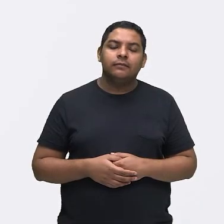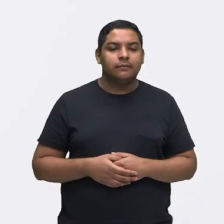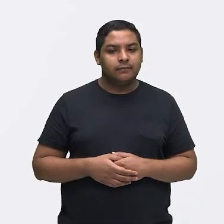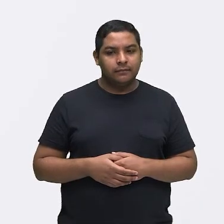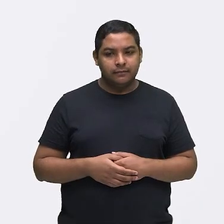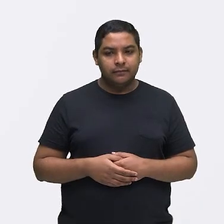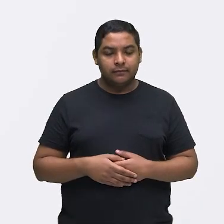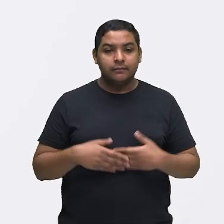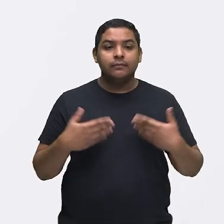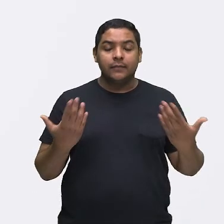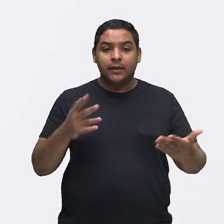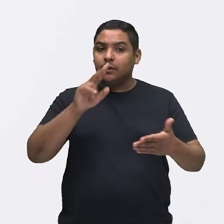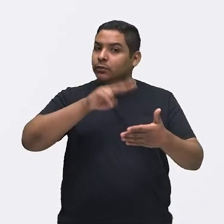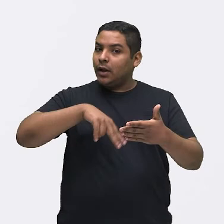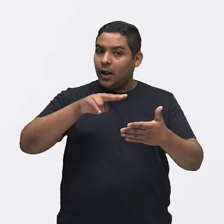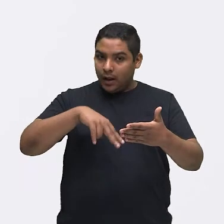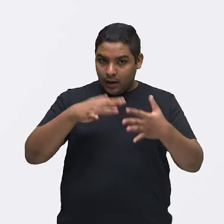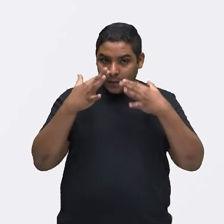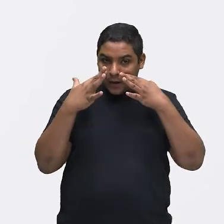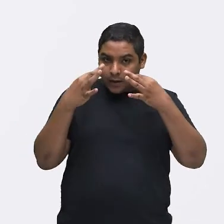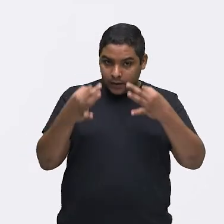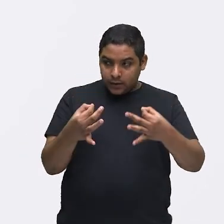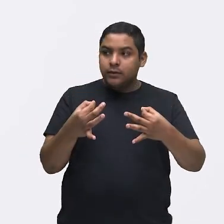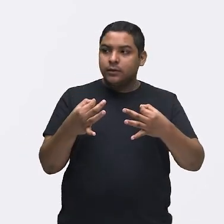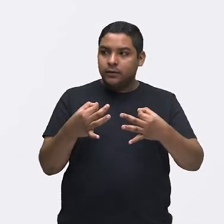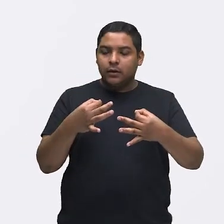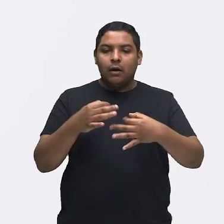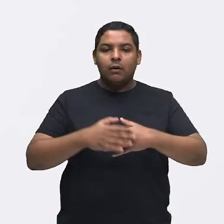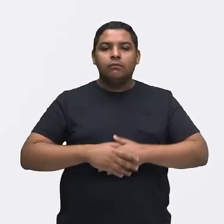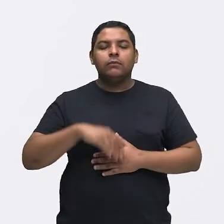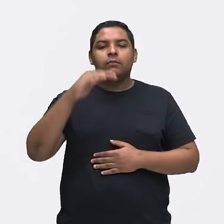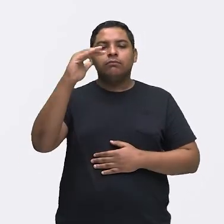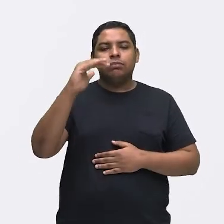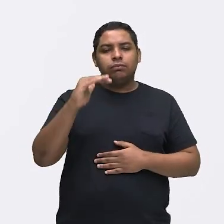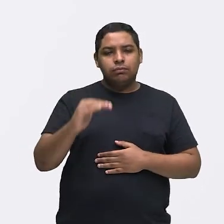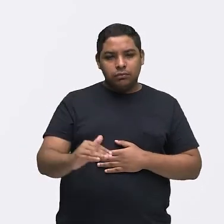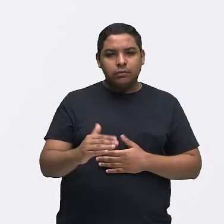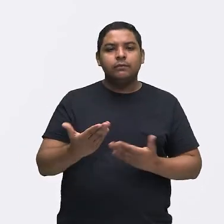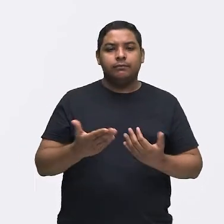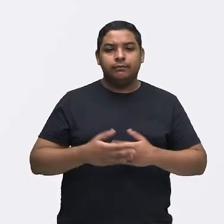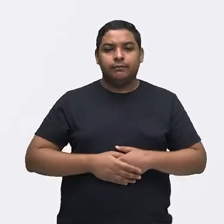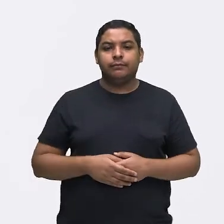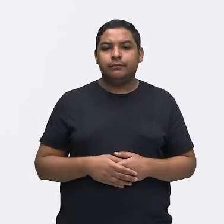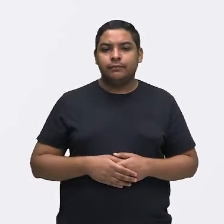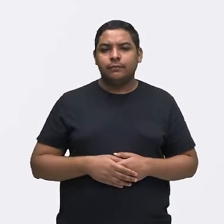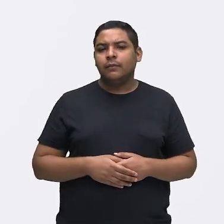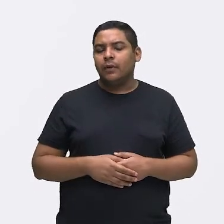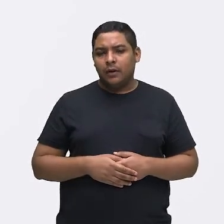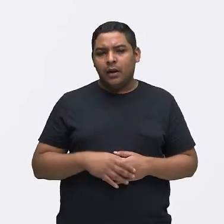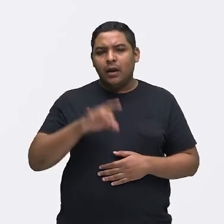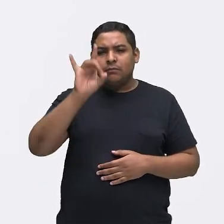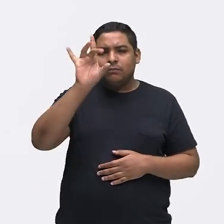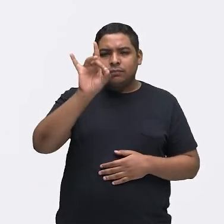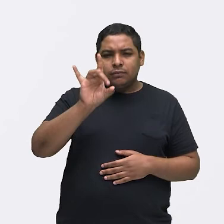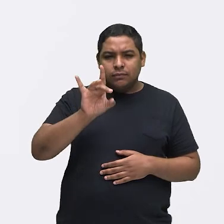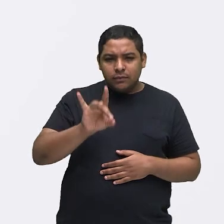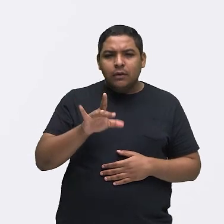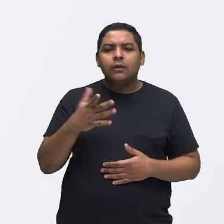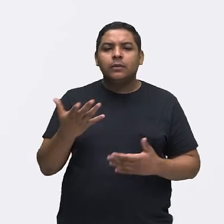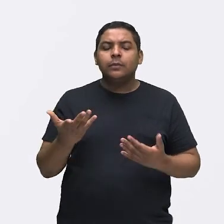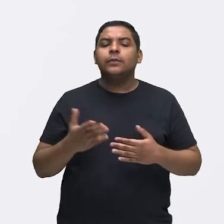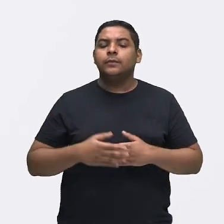Então, leia com atenção os enunciados abaixo, certo? Então, é a definição de cada um conceito de ponto.